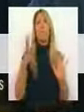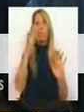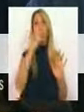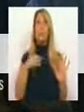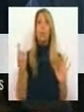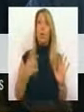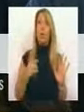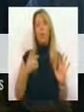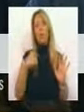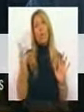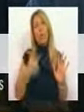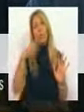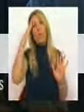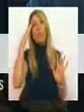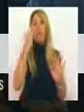mesmo aplicada,